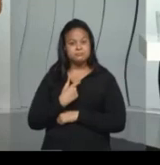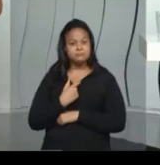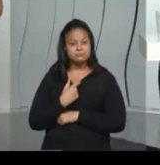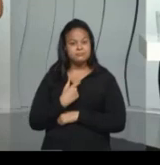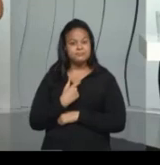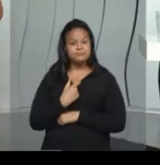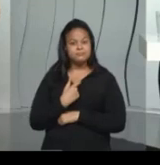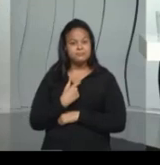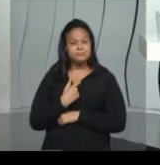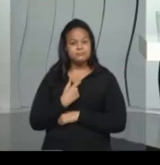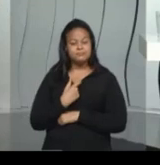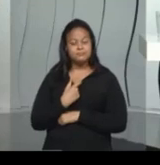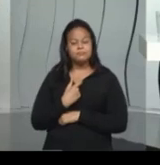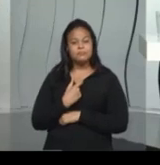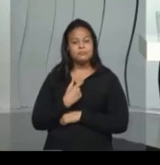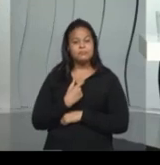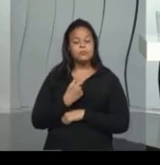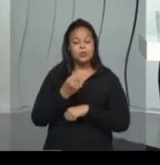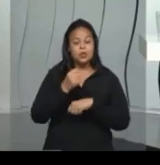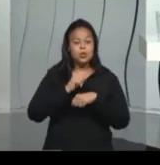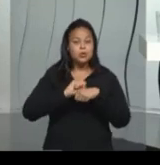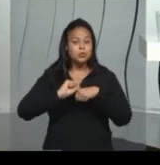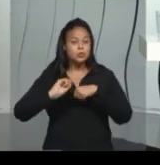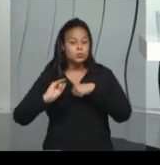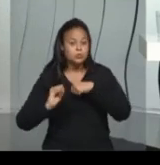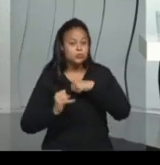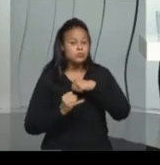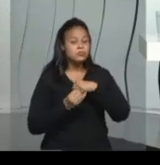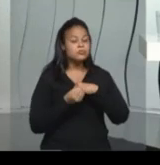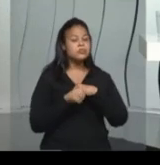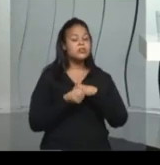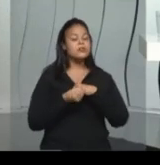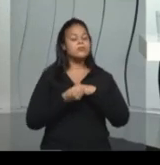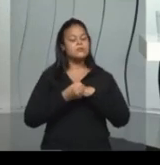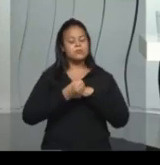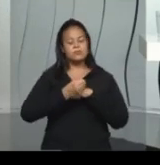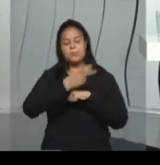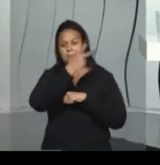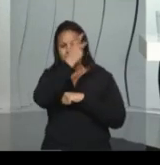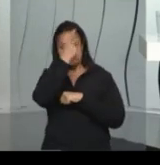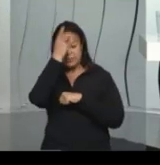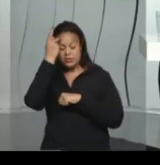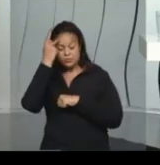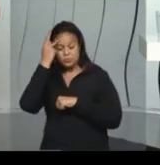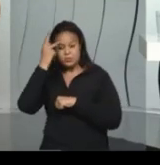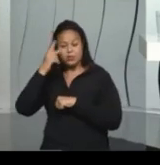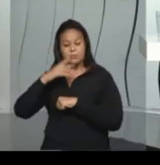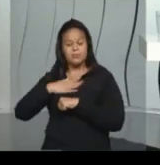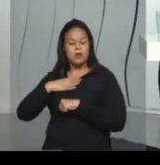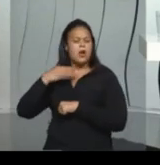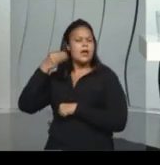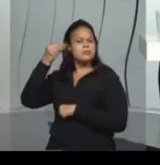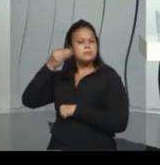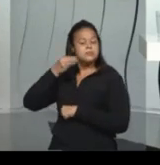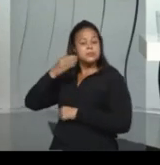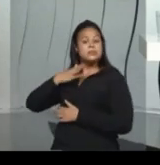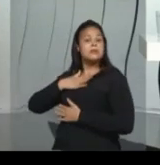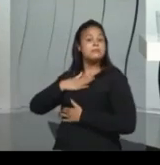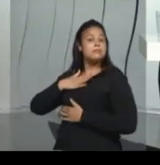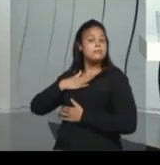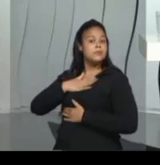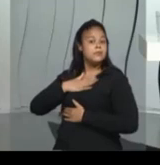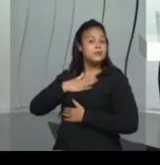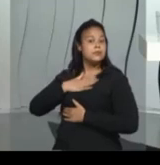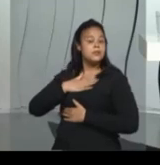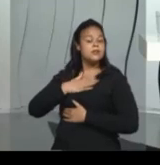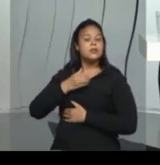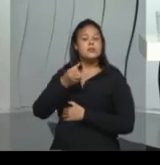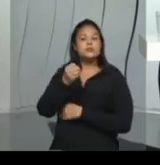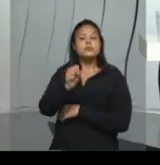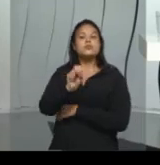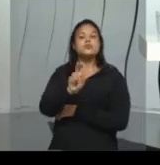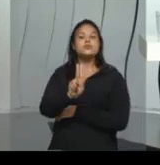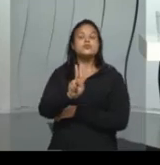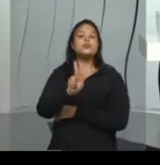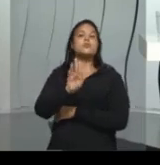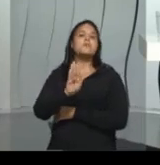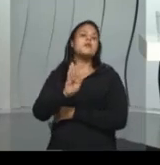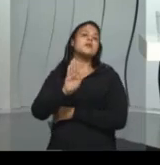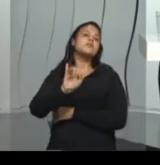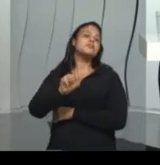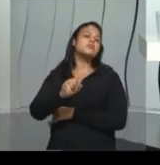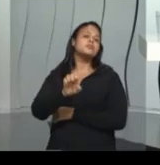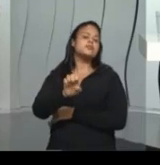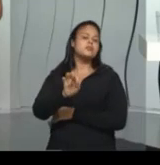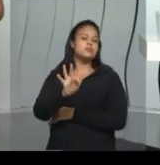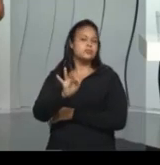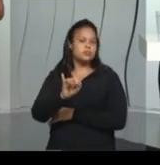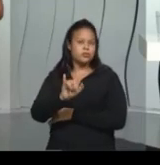o sujeito, é a pessoa, é pessoal, é aquela experiência pessoal. Então, o caráter subjetivo, que a